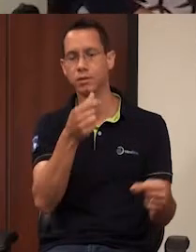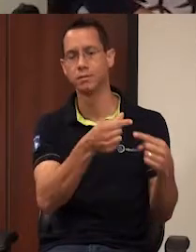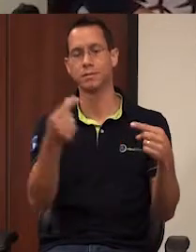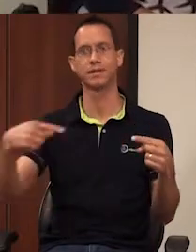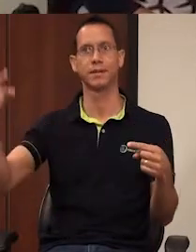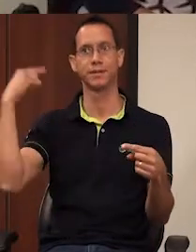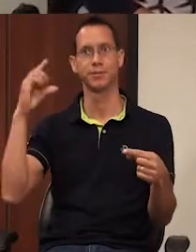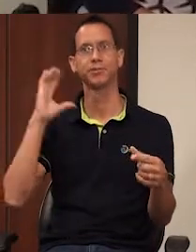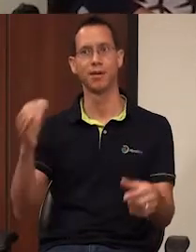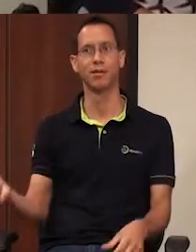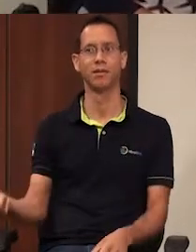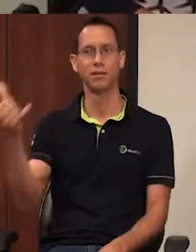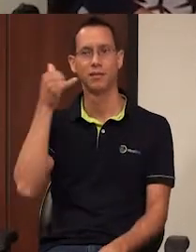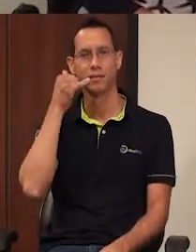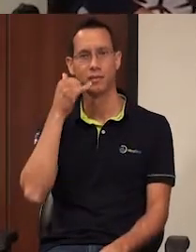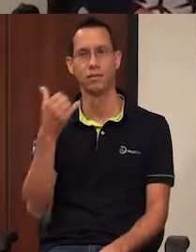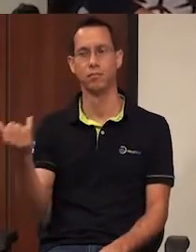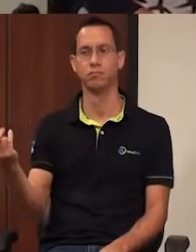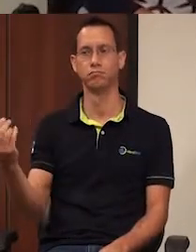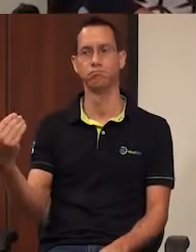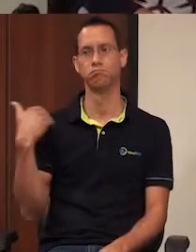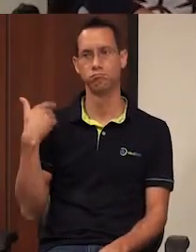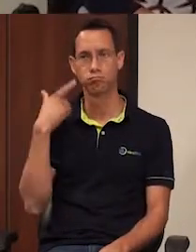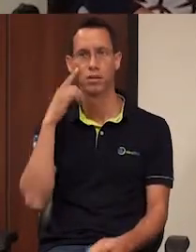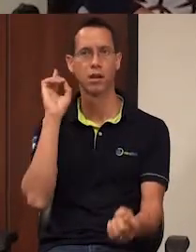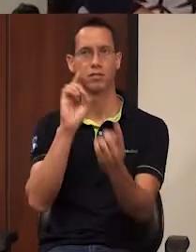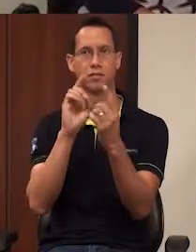mesmo, me telefonaram, me pediram para atender uma família,